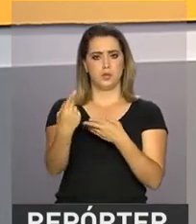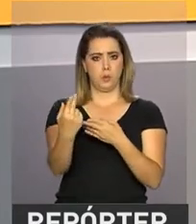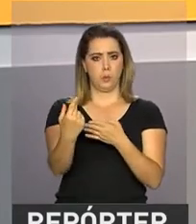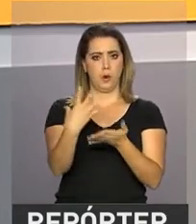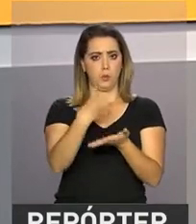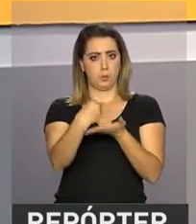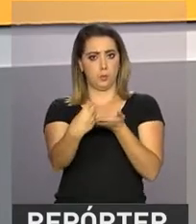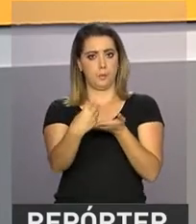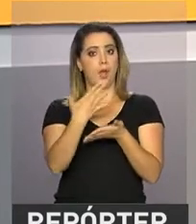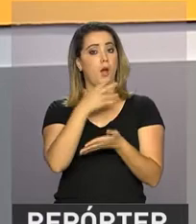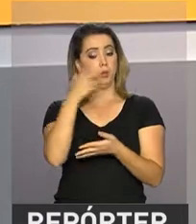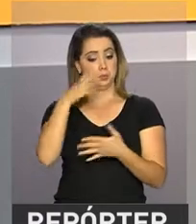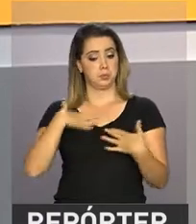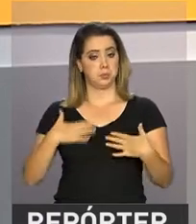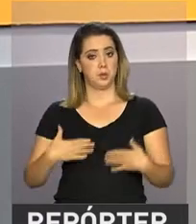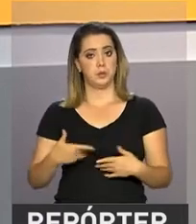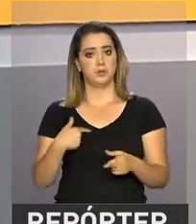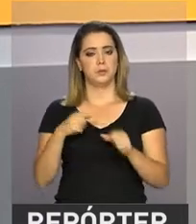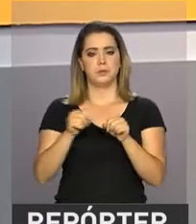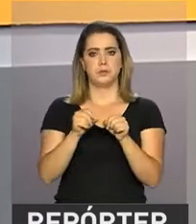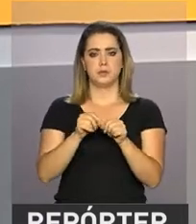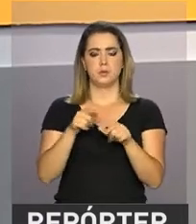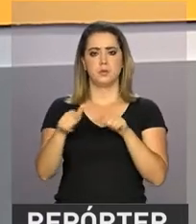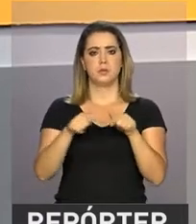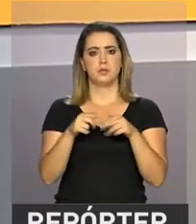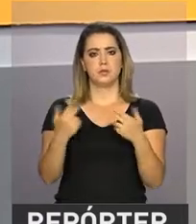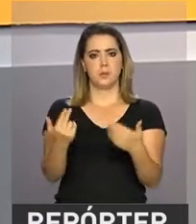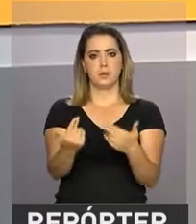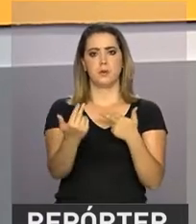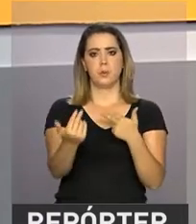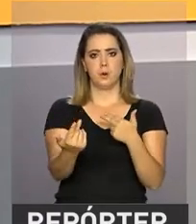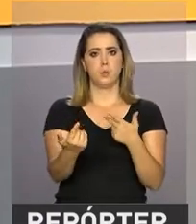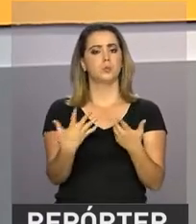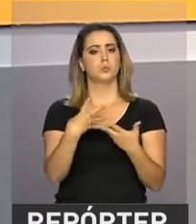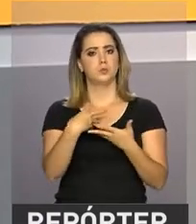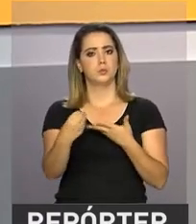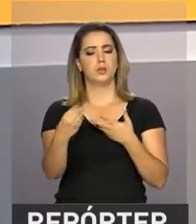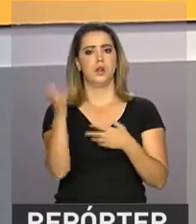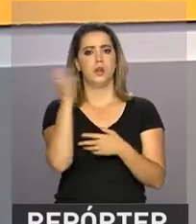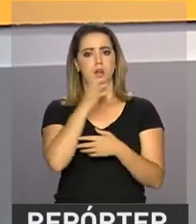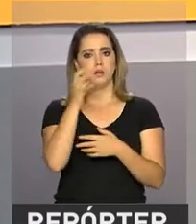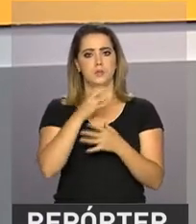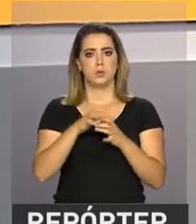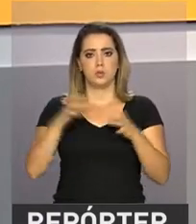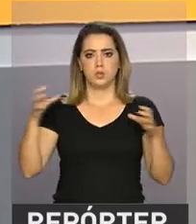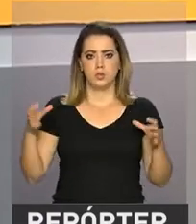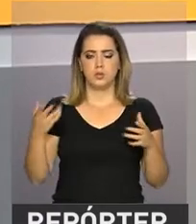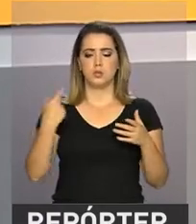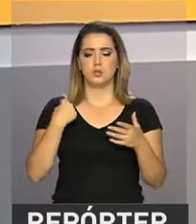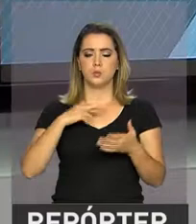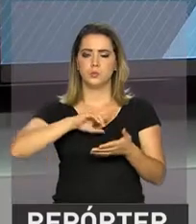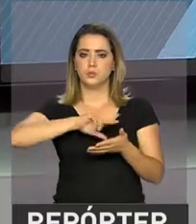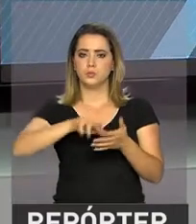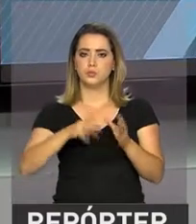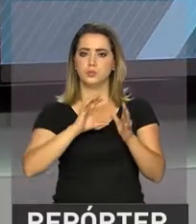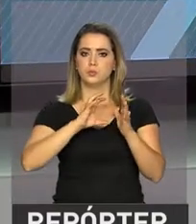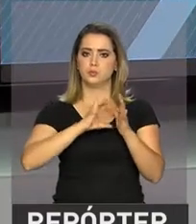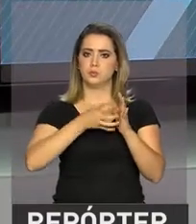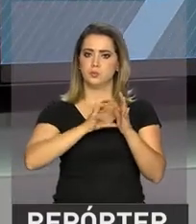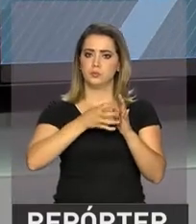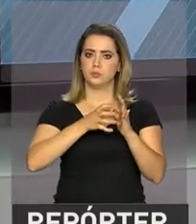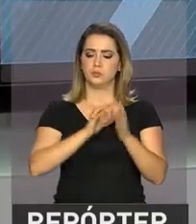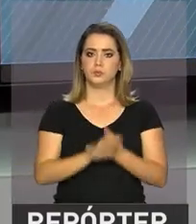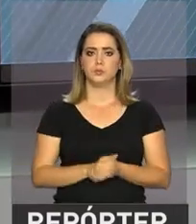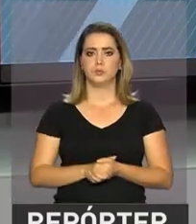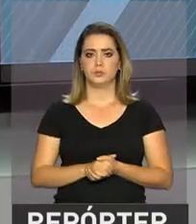habilidades humanas para exercer atividades que necessitem rapidez e grande volume de dados. O